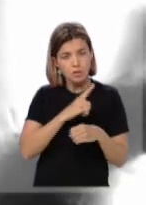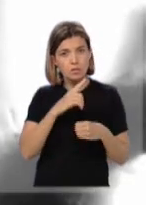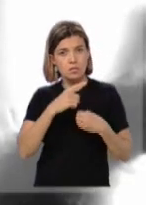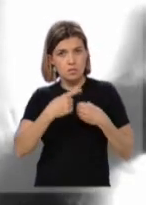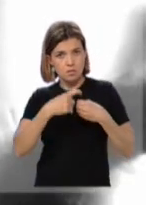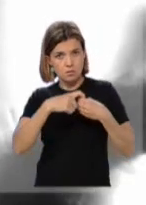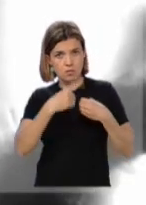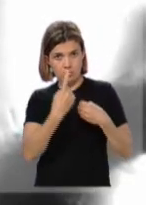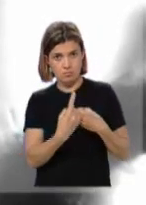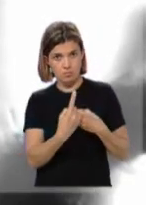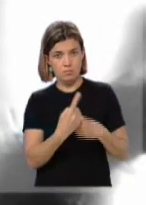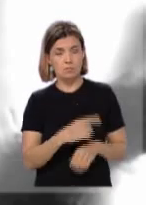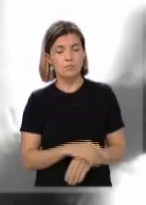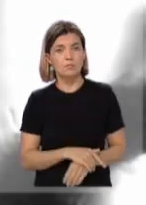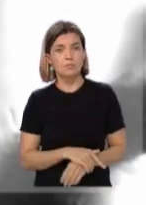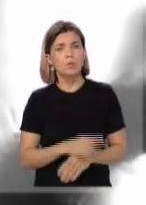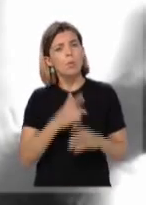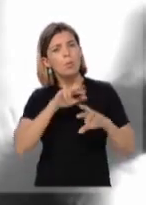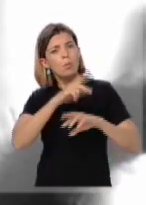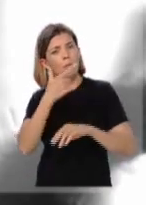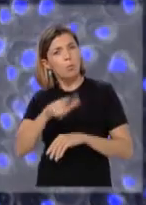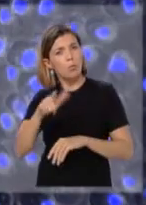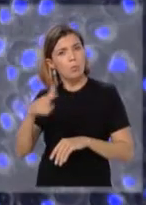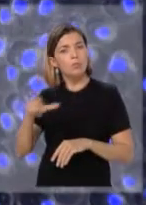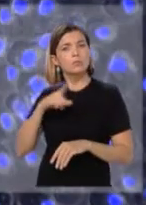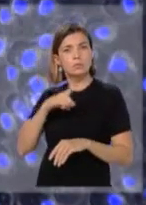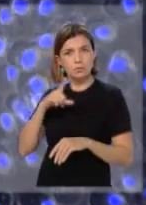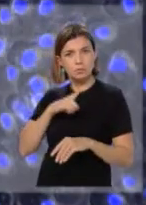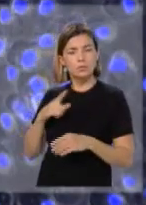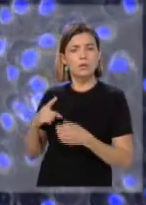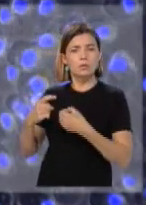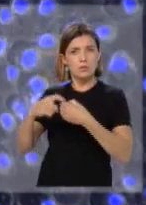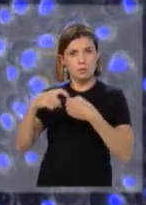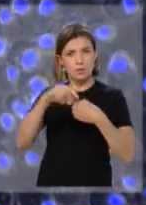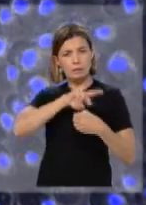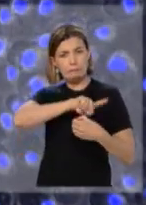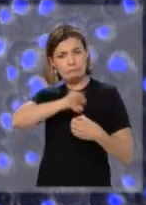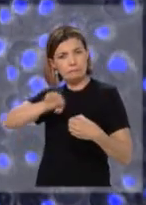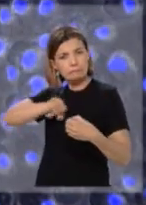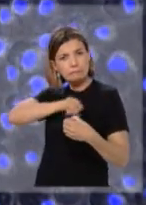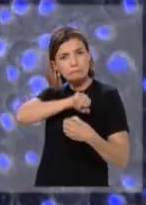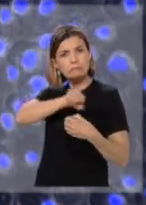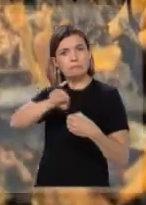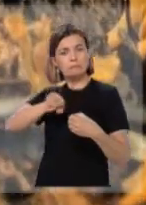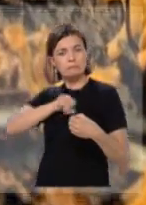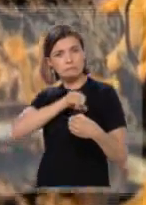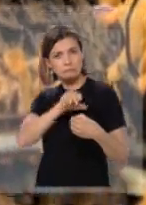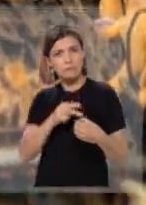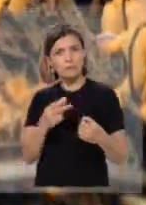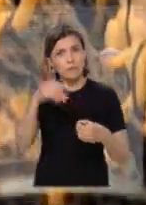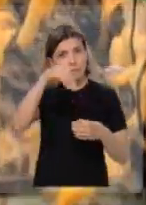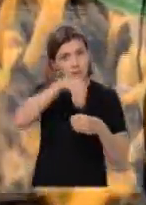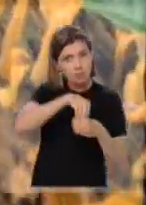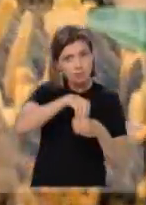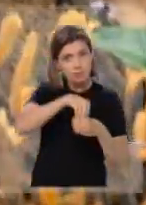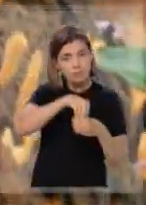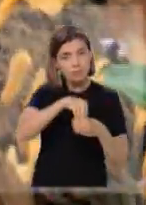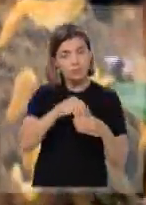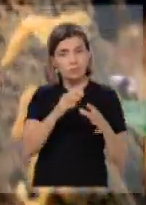como unicelulares, outros são formados por várias células, como alguns